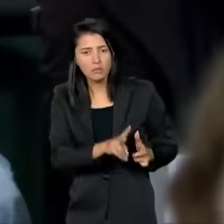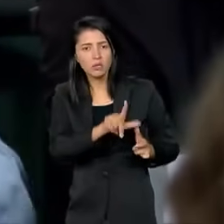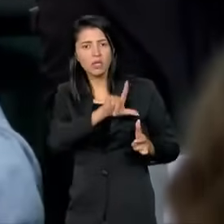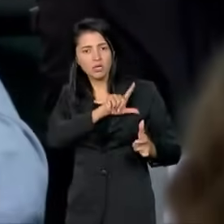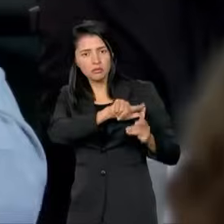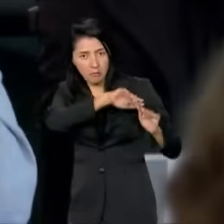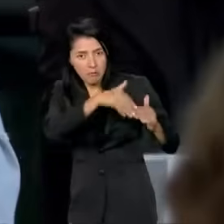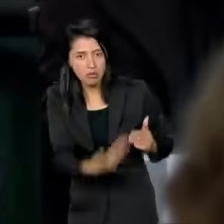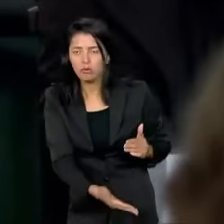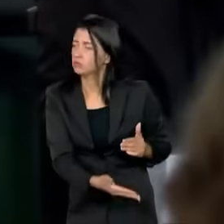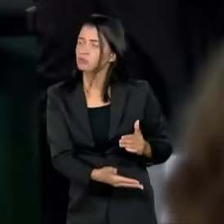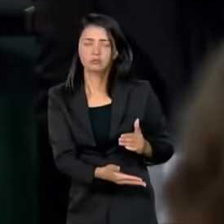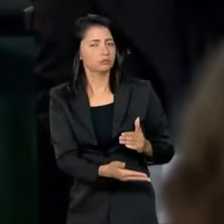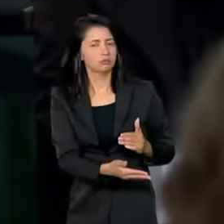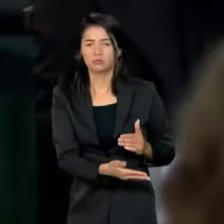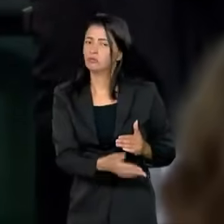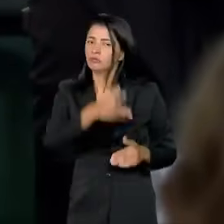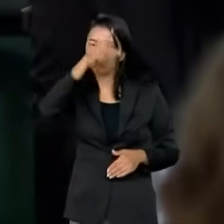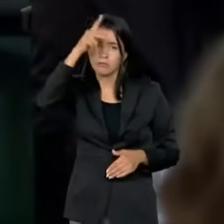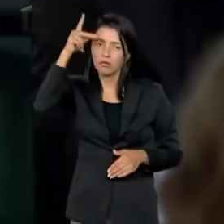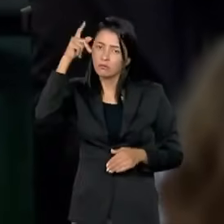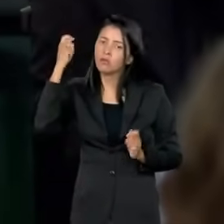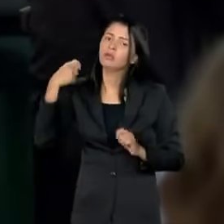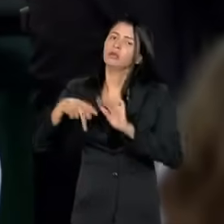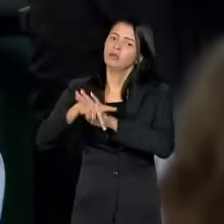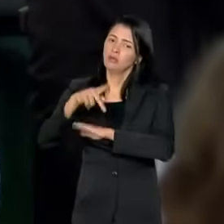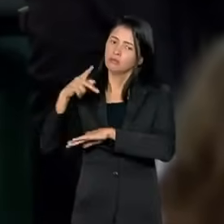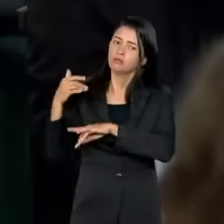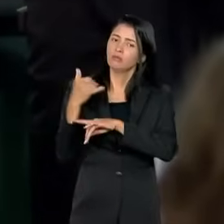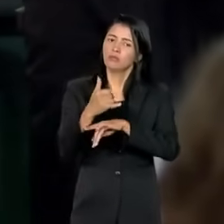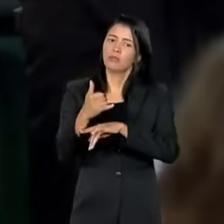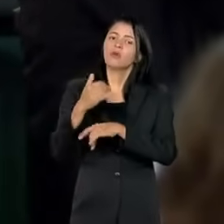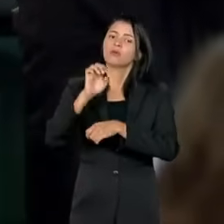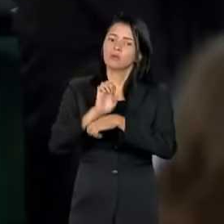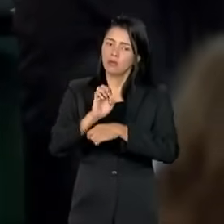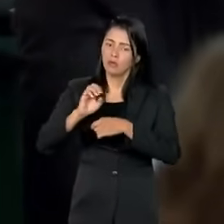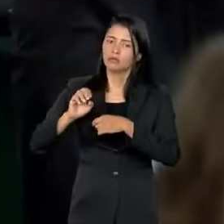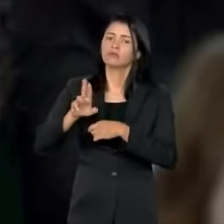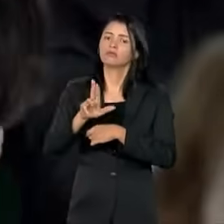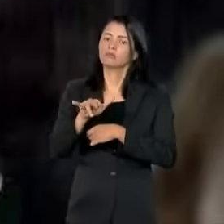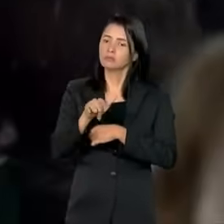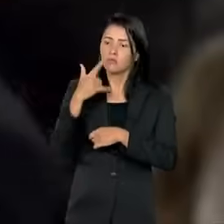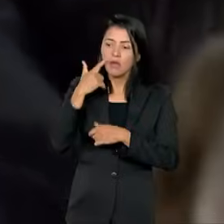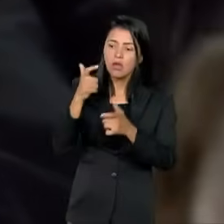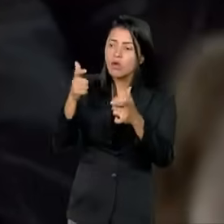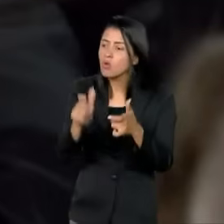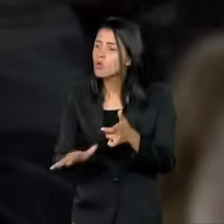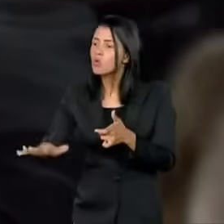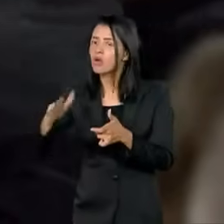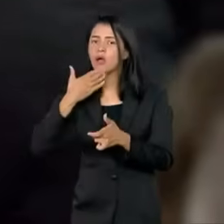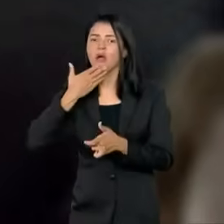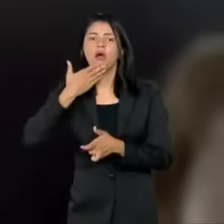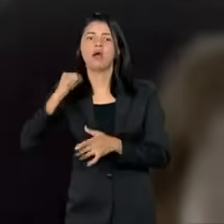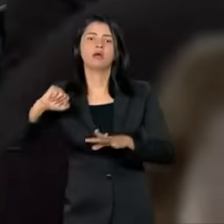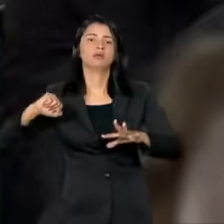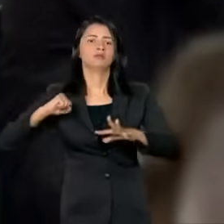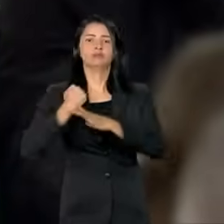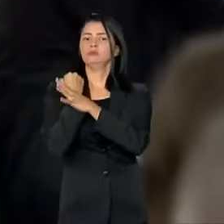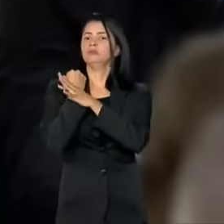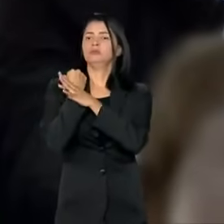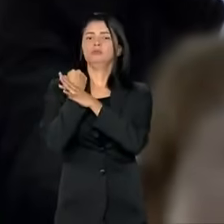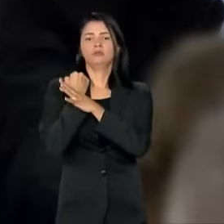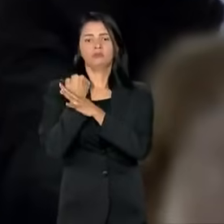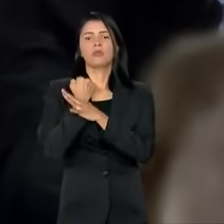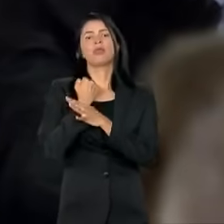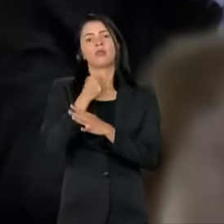É preciso que as prefeituras, o Estado e a União localize terreno de maior tranquilidade